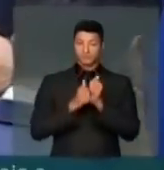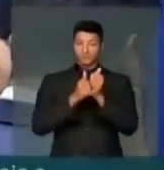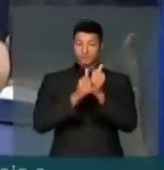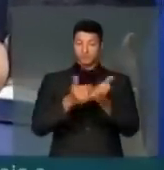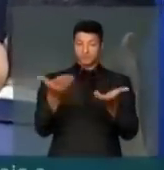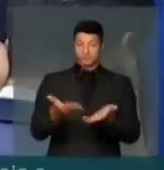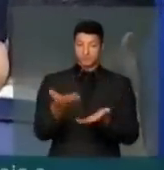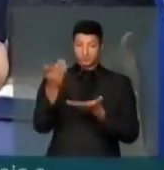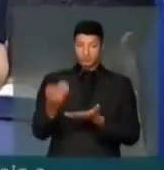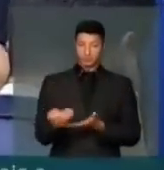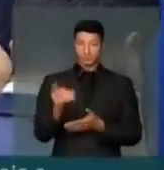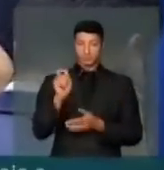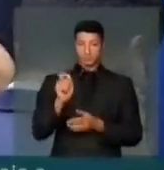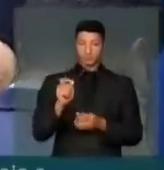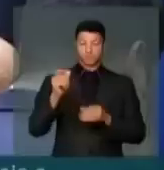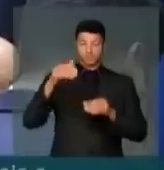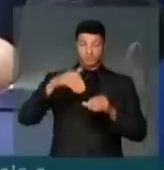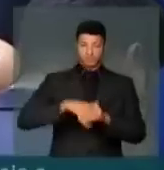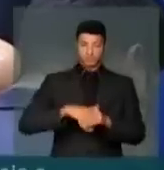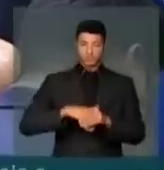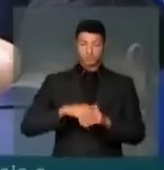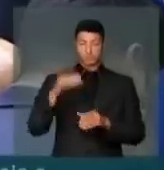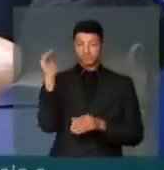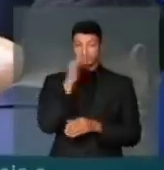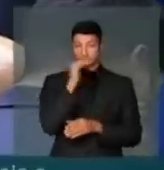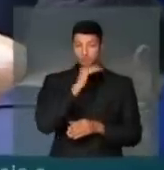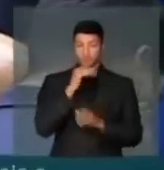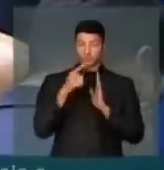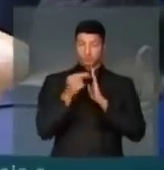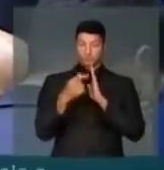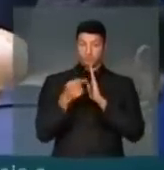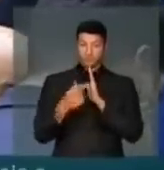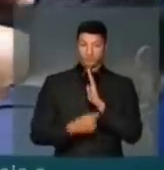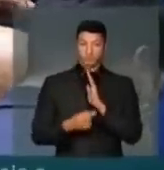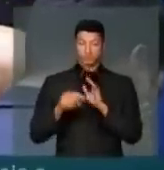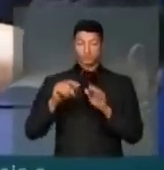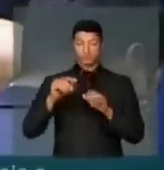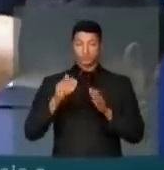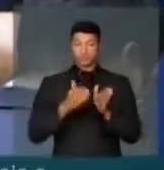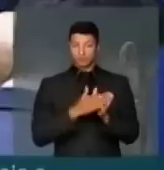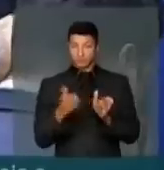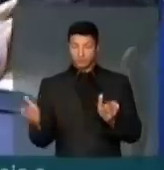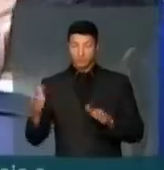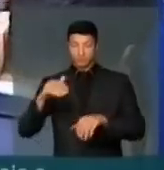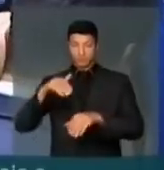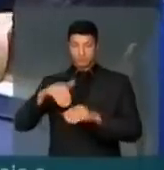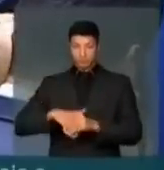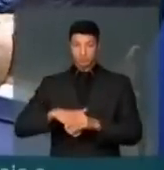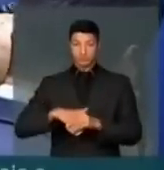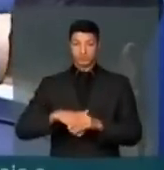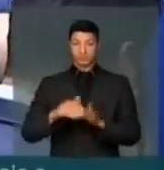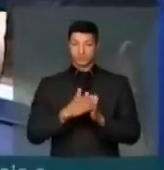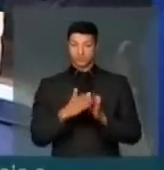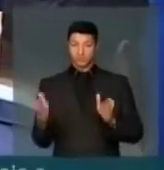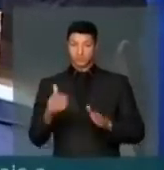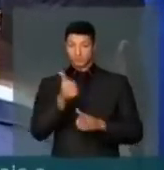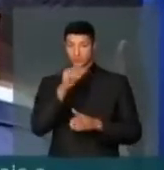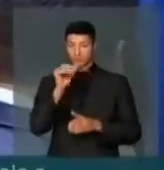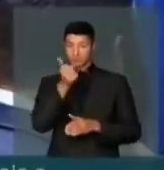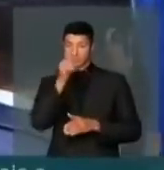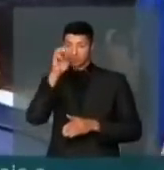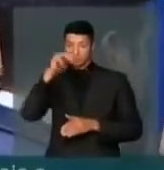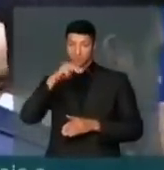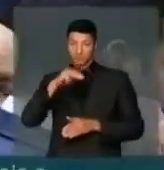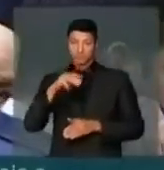encaminhamento à Vossa Excelência de que votássemos imediatamente os destaques e durante a votação, num prazo de 10,